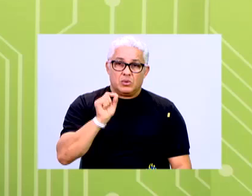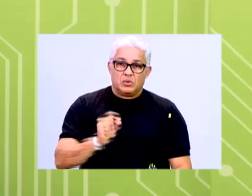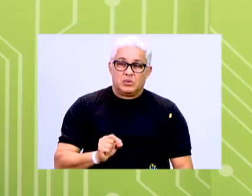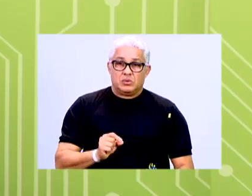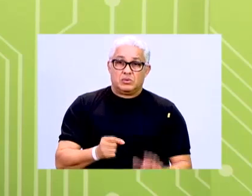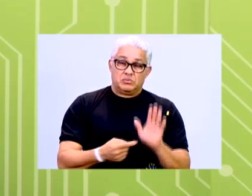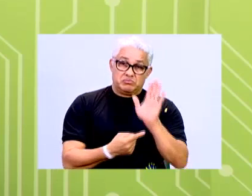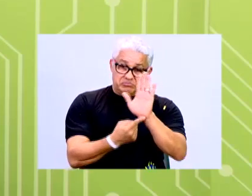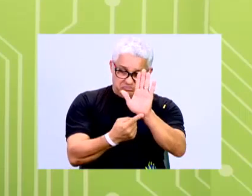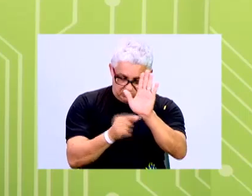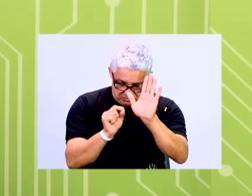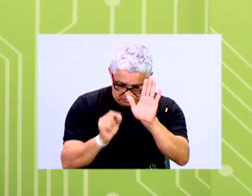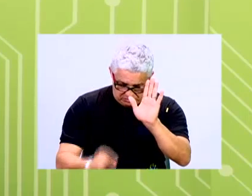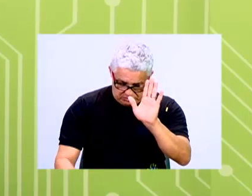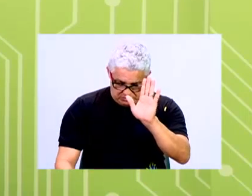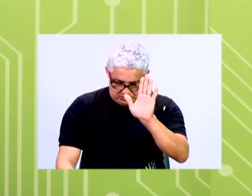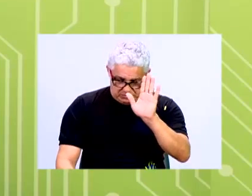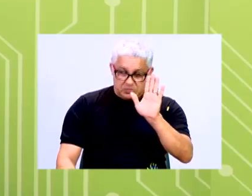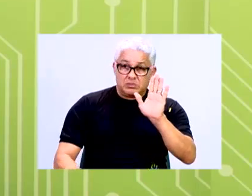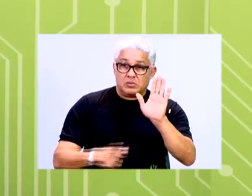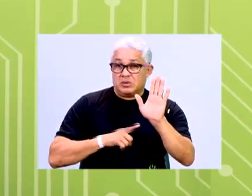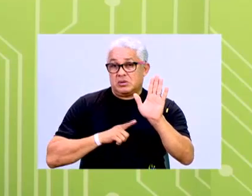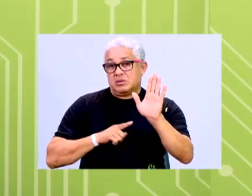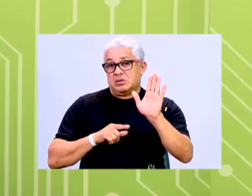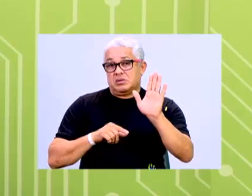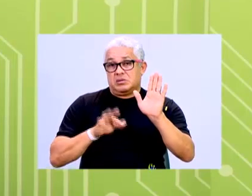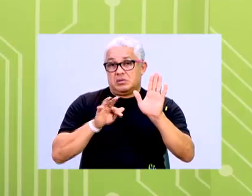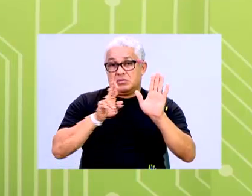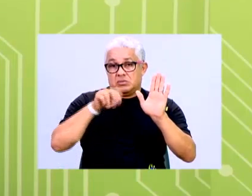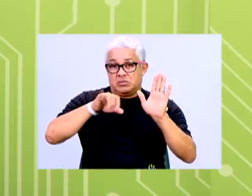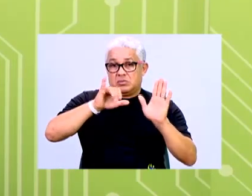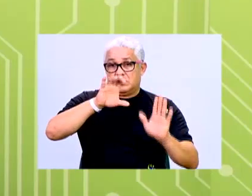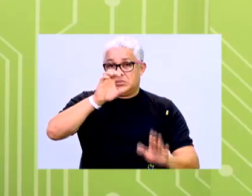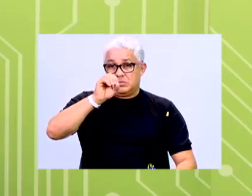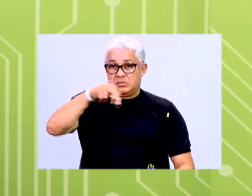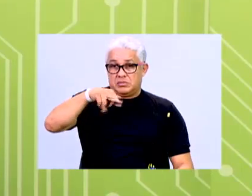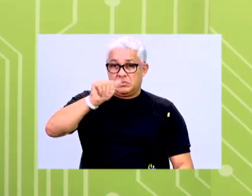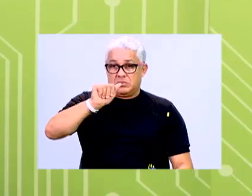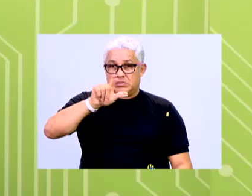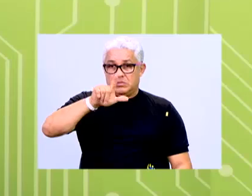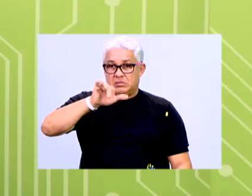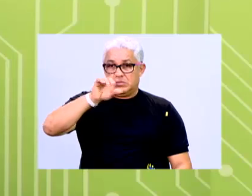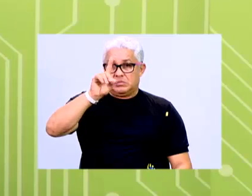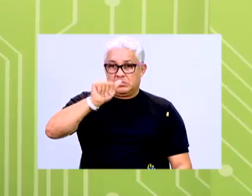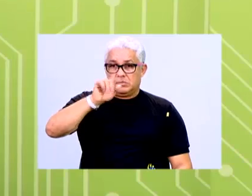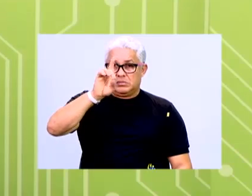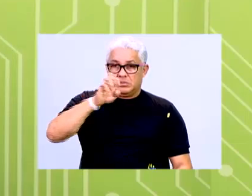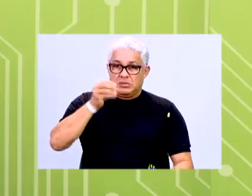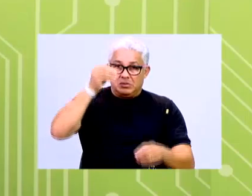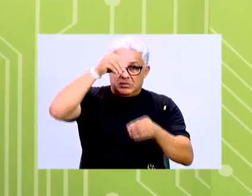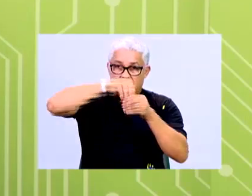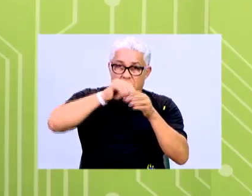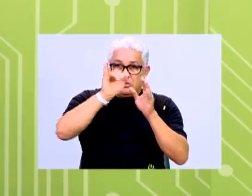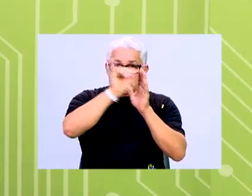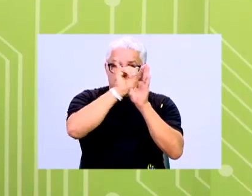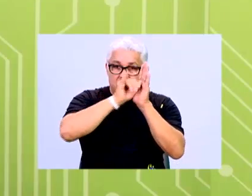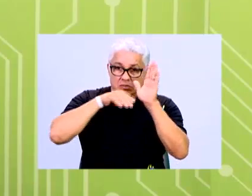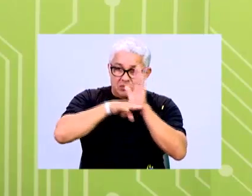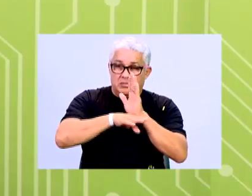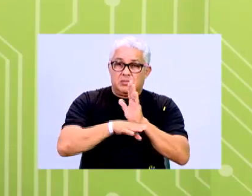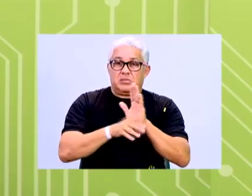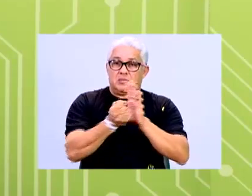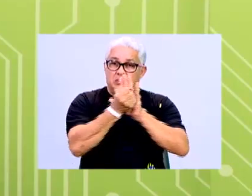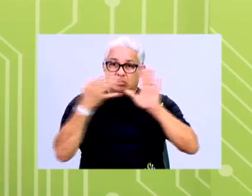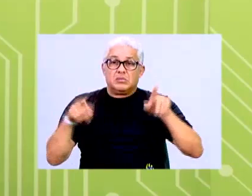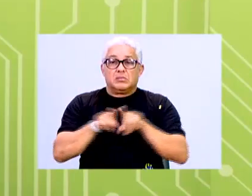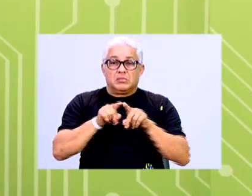apresentamos aqui requisitos que são funcionalidades que deverão ser implementadas na aplicação e também requisitos de